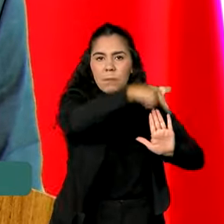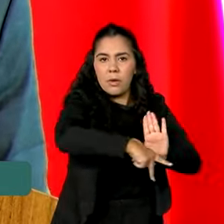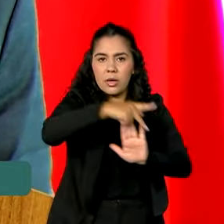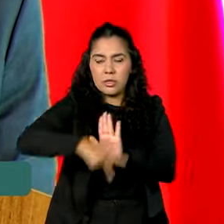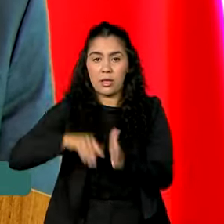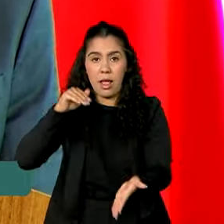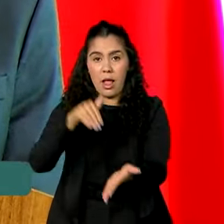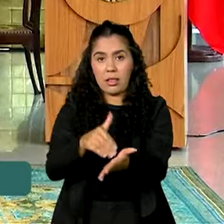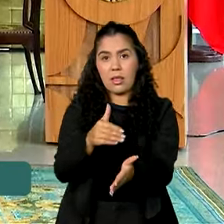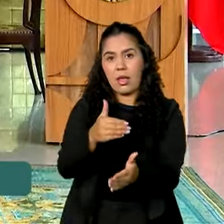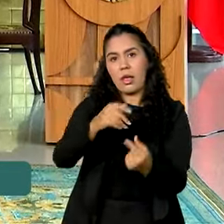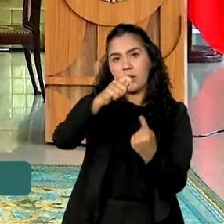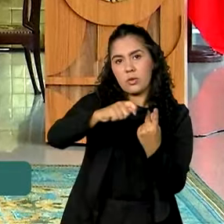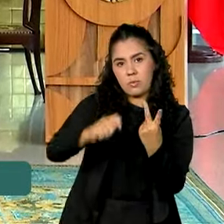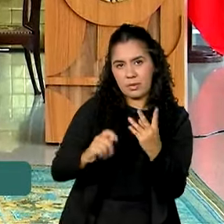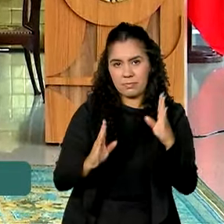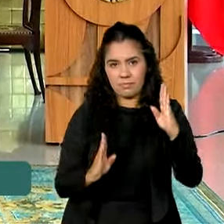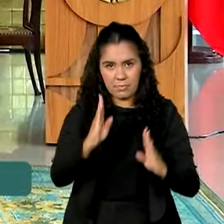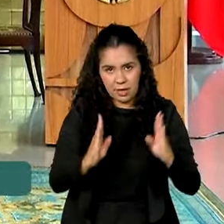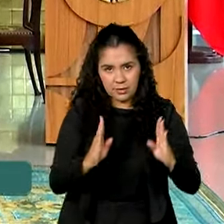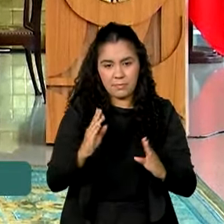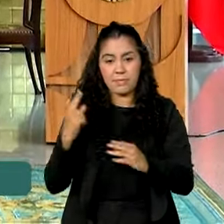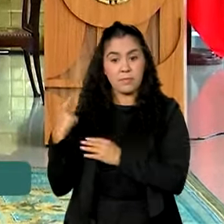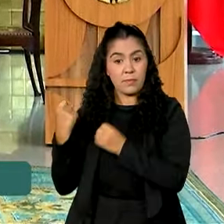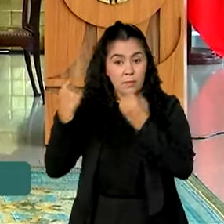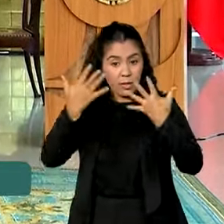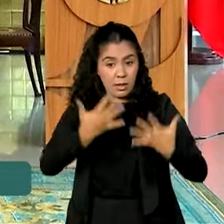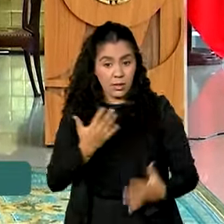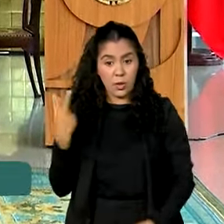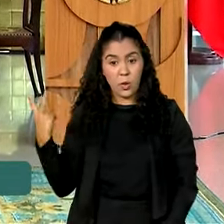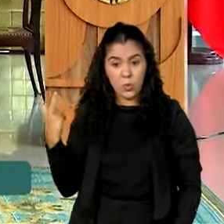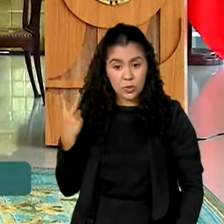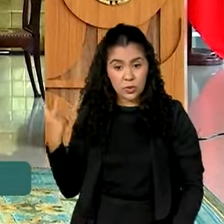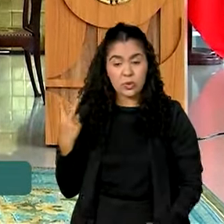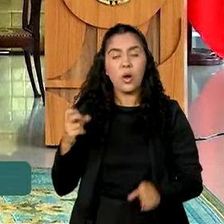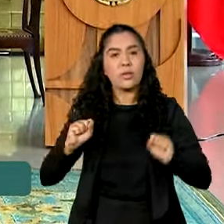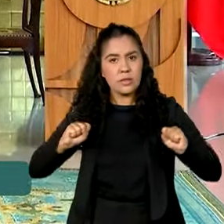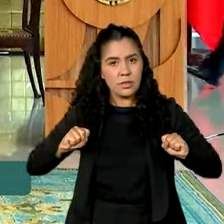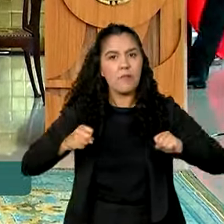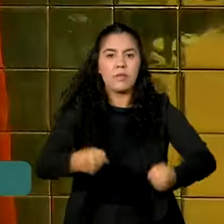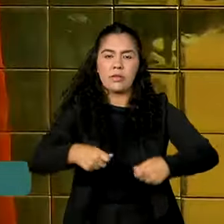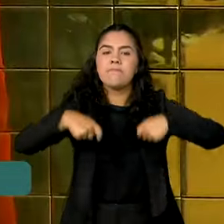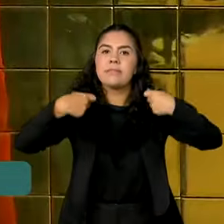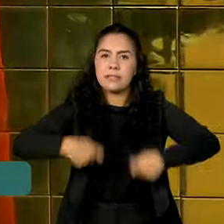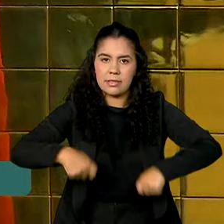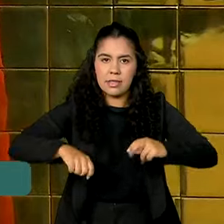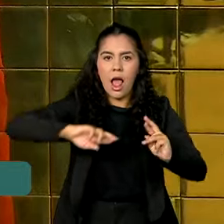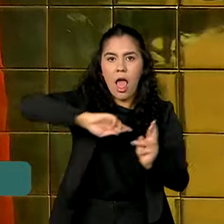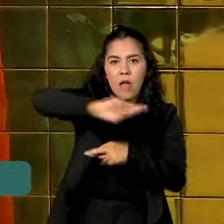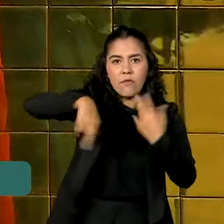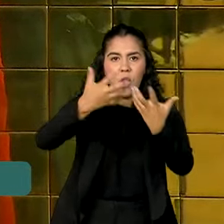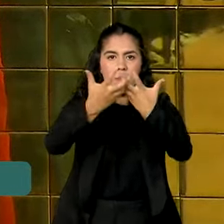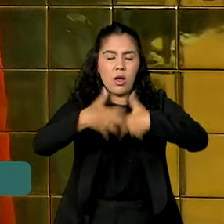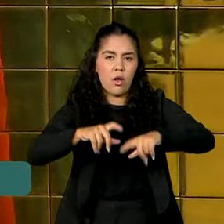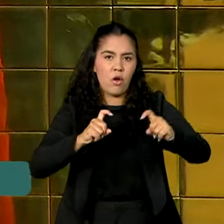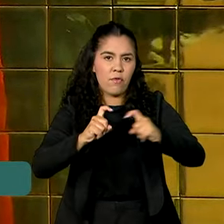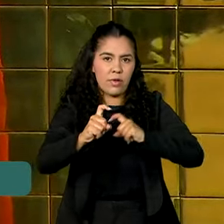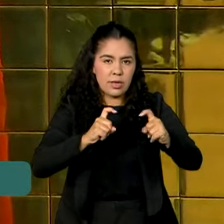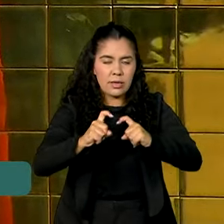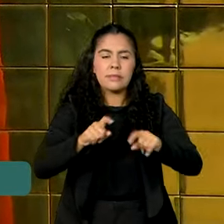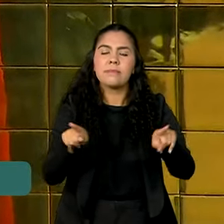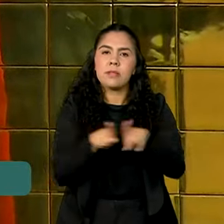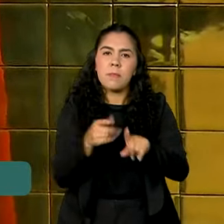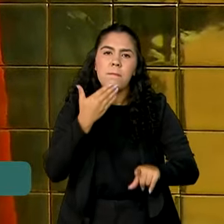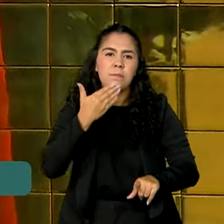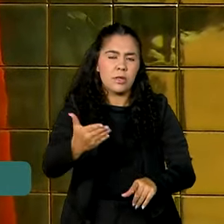até 2 meses. Lula e Xi Jinping defenderam ainda a reforma da governança global e fizeram um apelo pelo fim